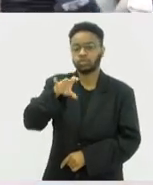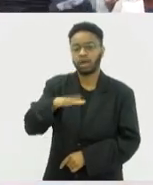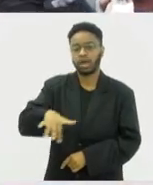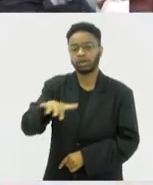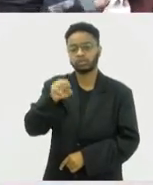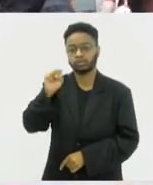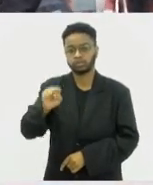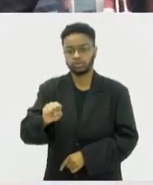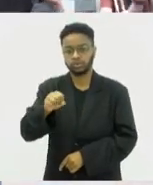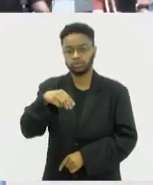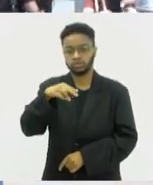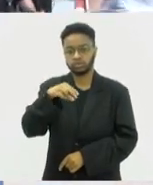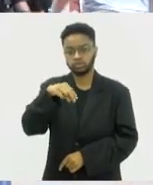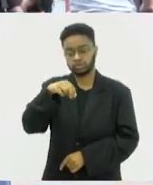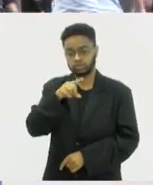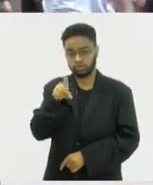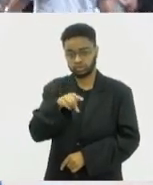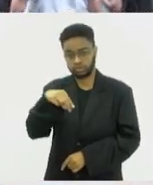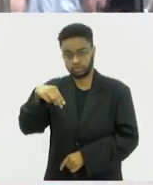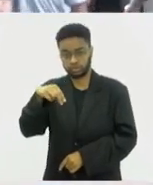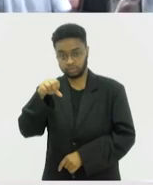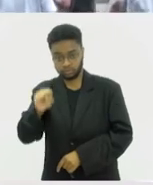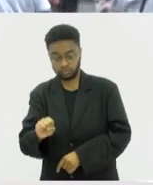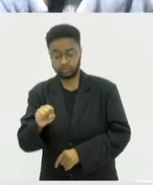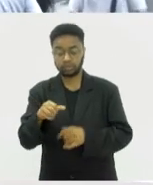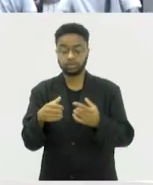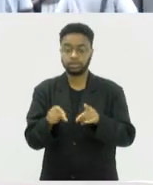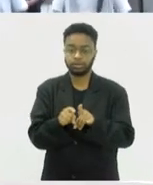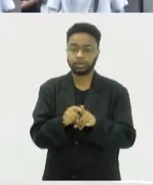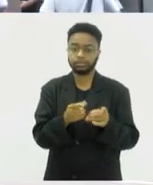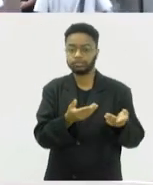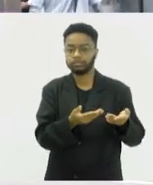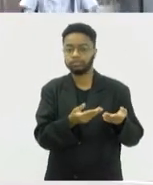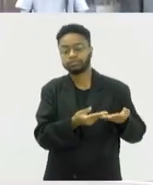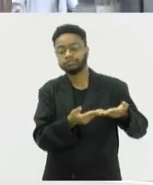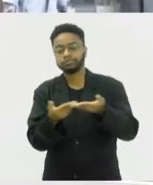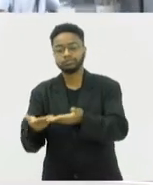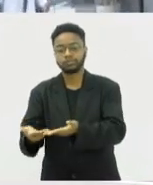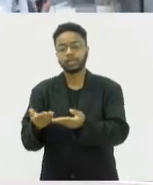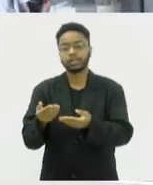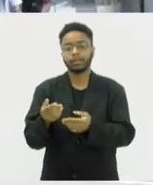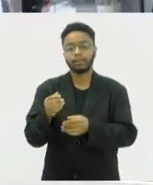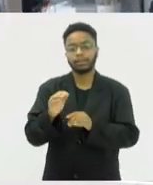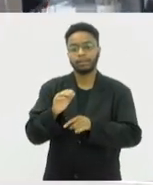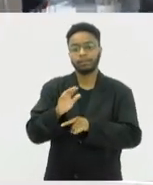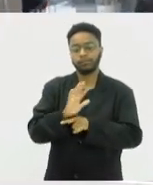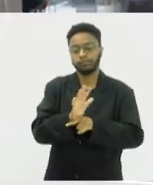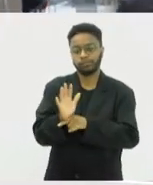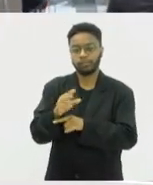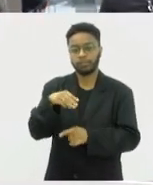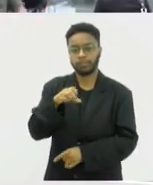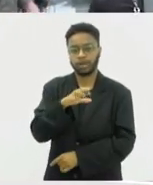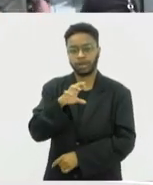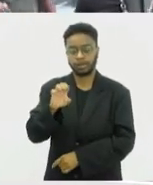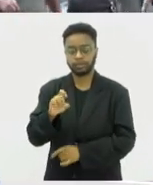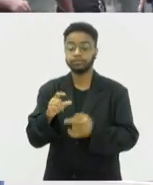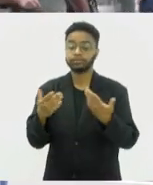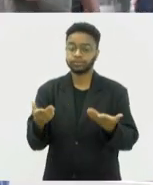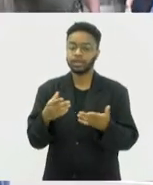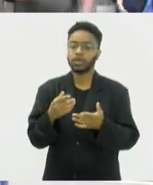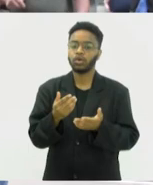para o pessoal também das comunidades, também no caso da favela da Maré. E a Cavídeo surgiu inicialmente como uma locadora, né? Esse mercado passou por uma